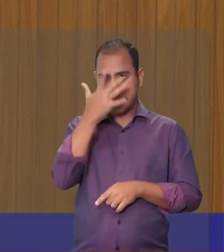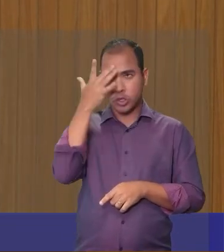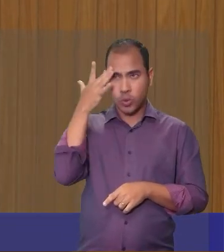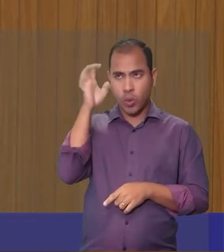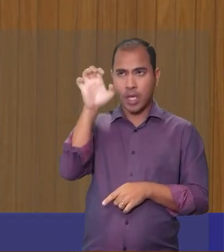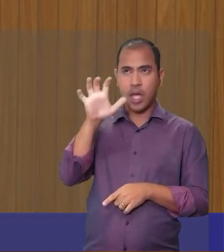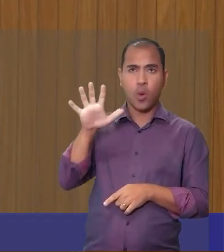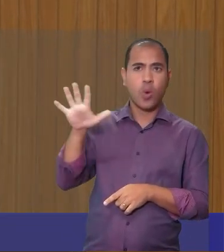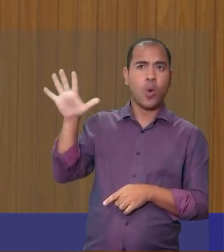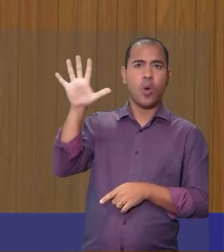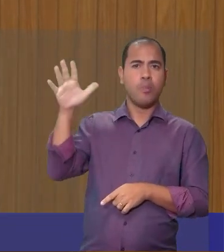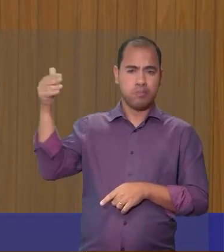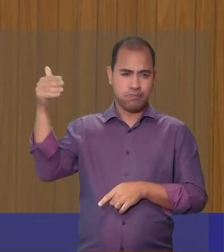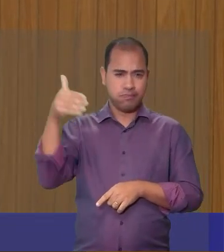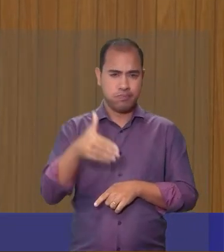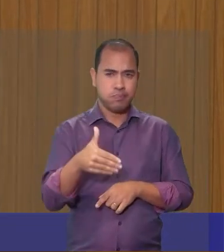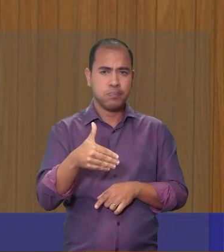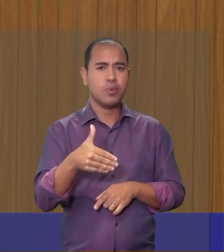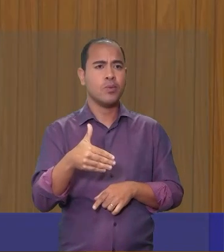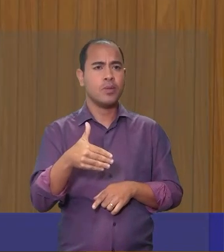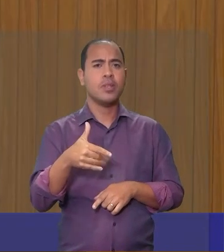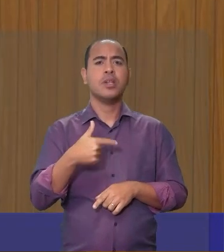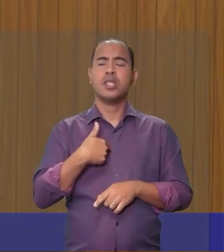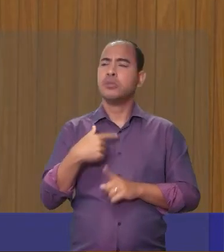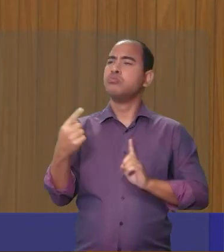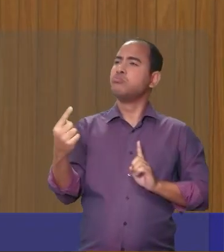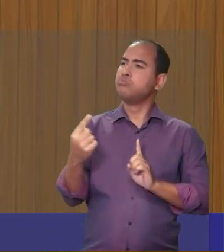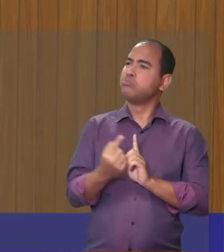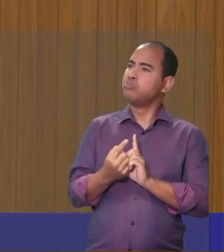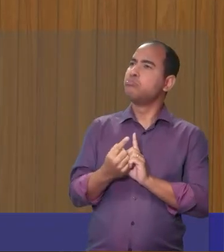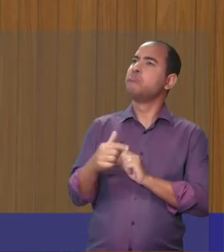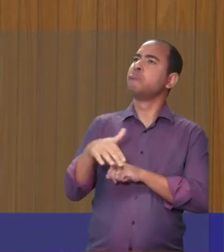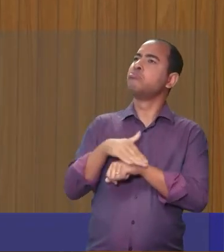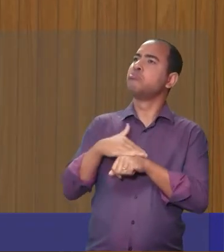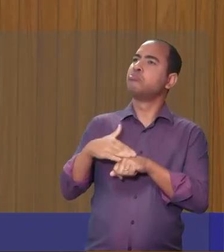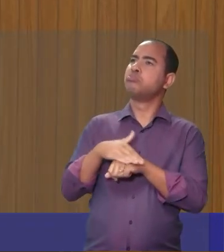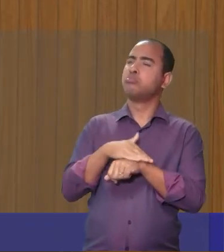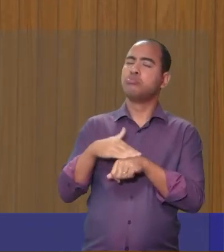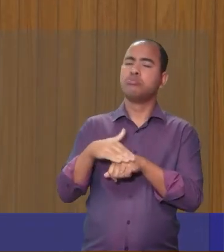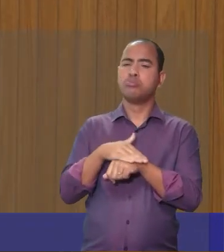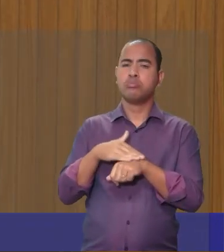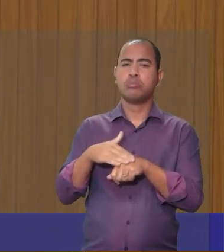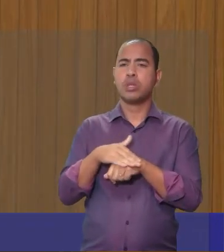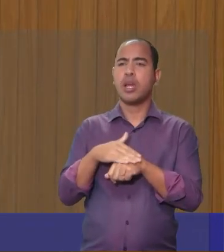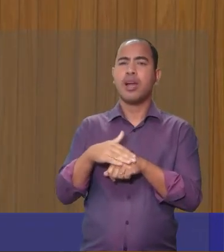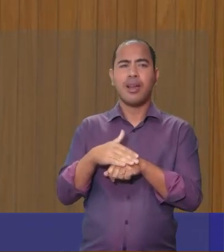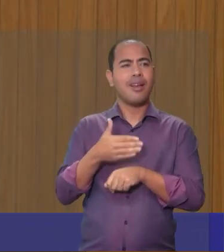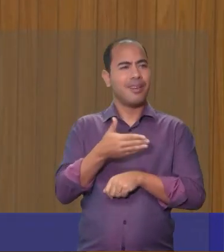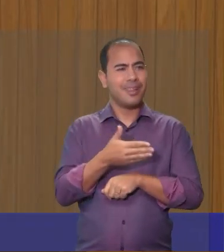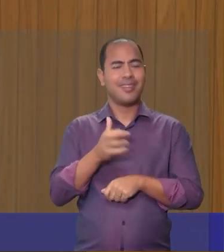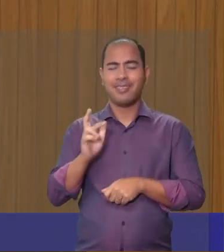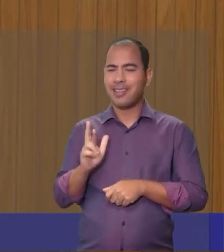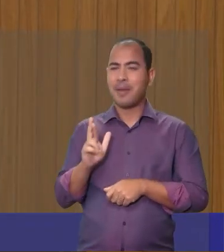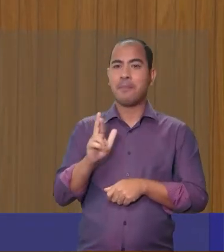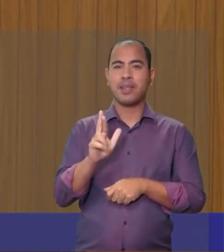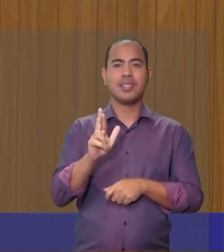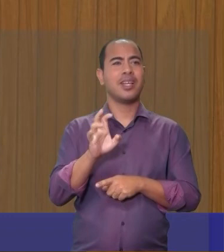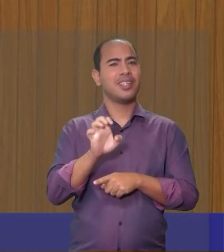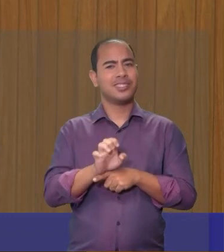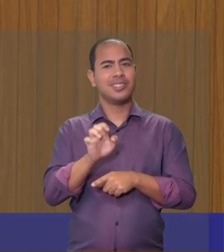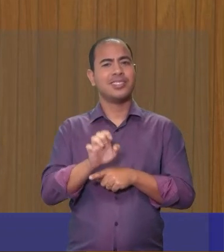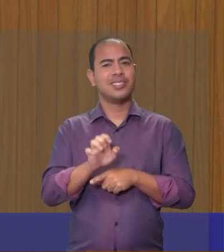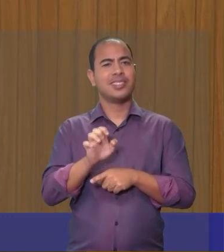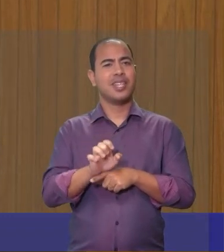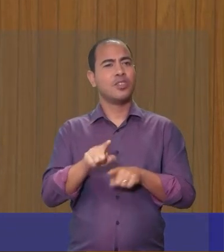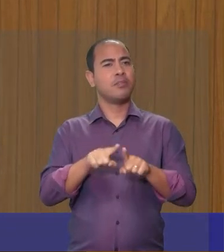o circuito das cavalhadas de Goiás o deputado também Aproveitou a oportunidade para falar sobre o projeto